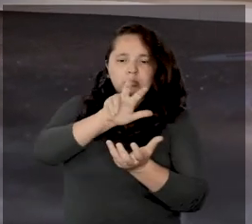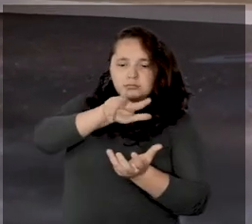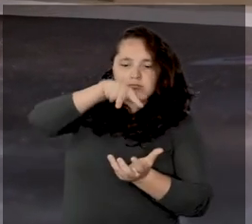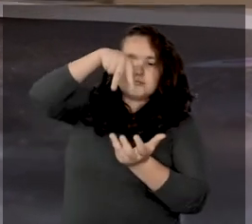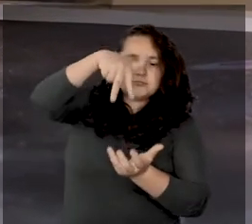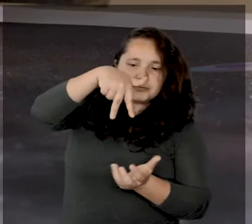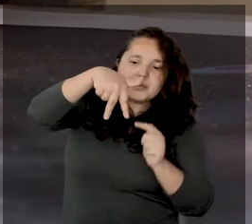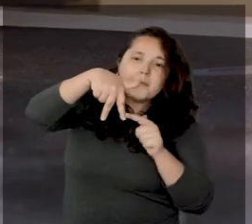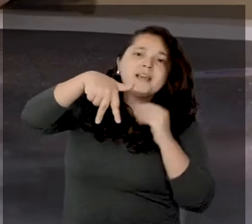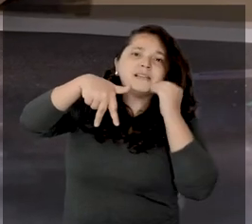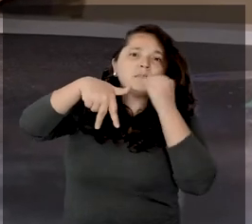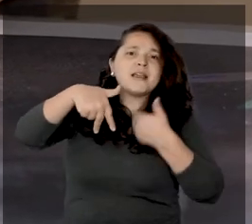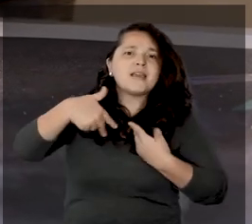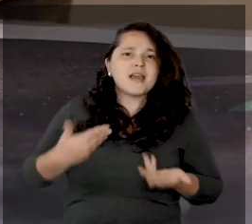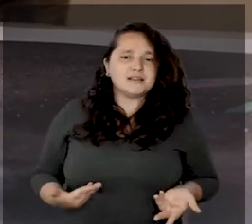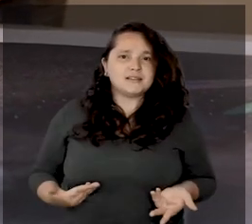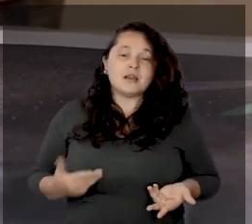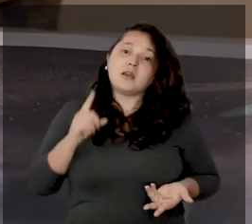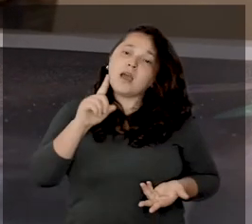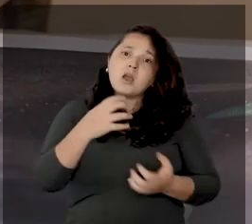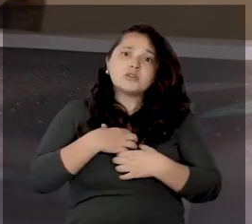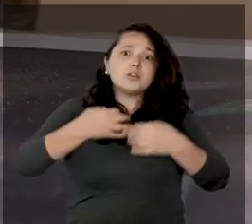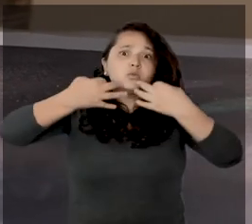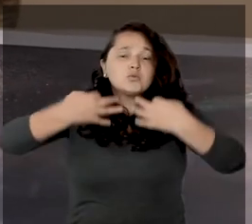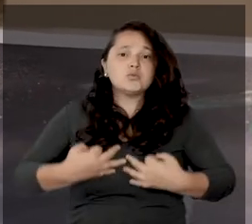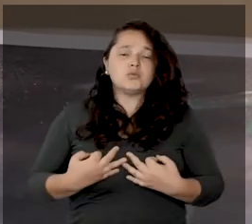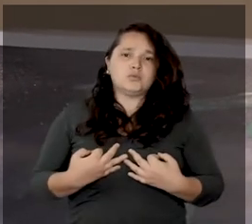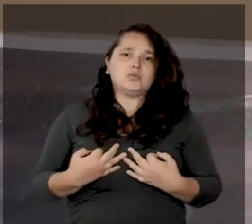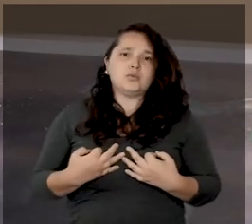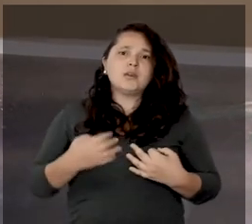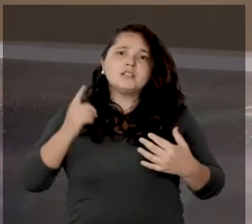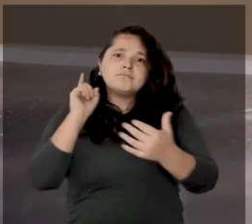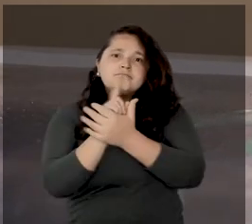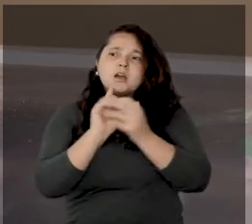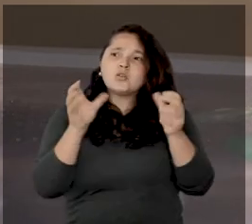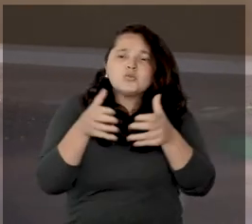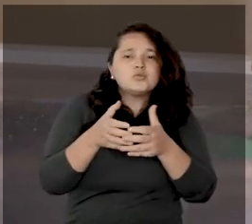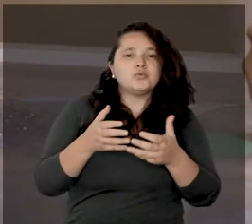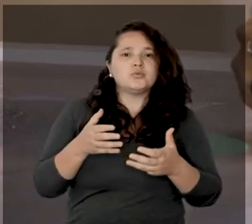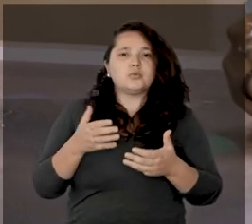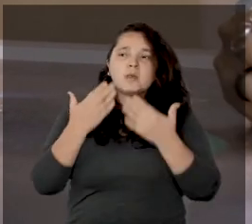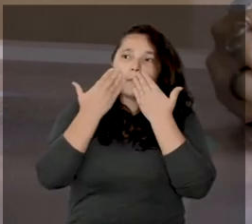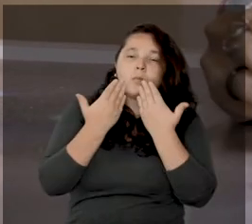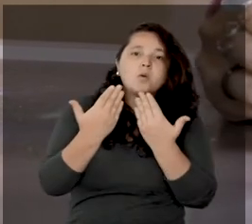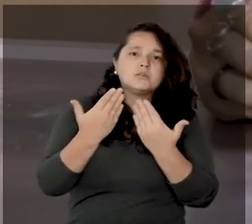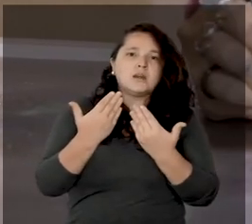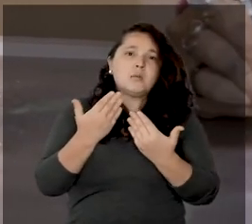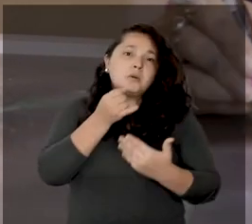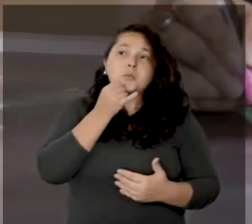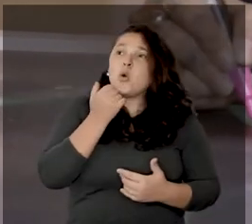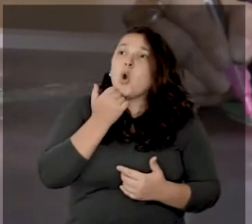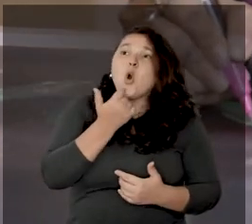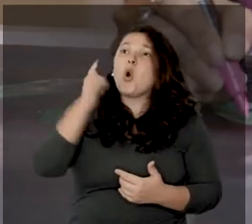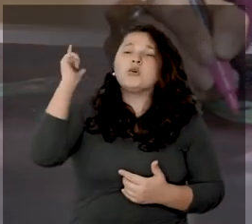mais honesta de você se inserir no mundo ou tentar fazer parte disso, sem ter que falar das histórias dos outros. E, ao mesmo